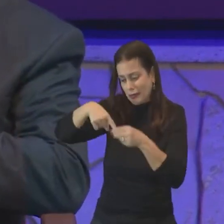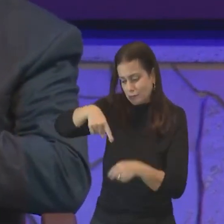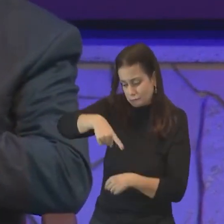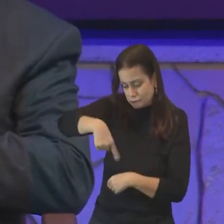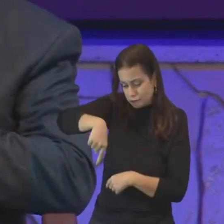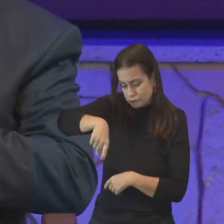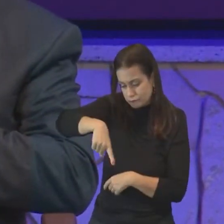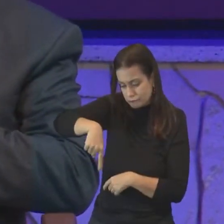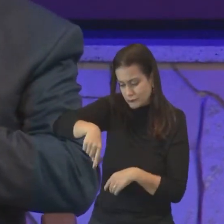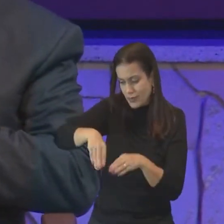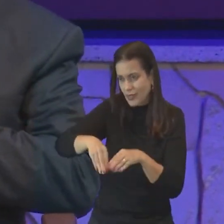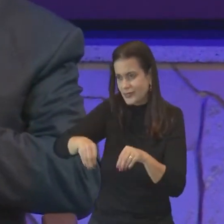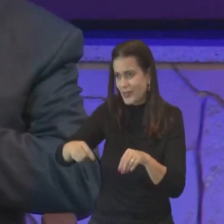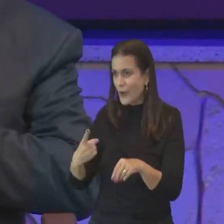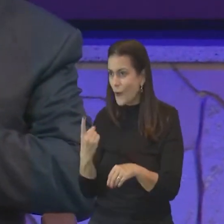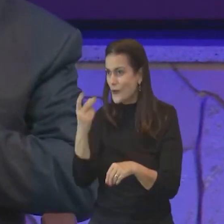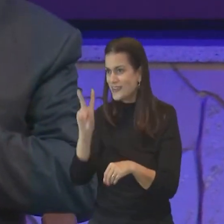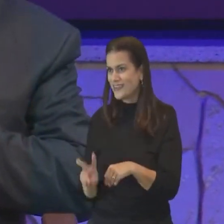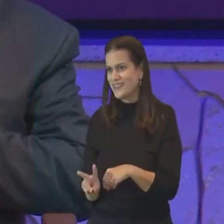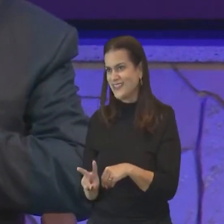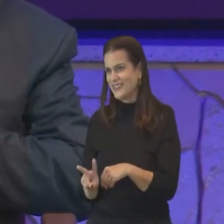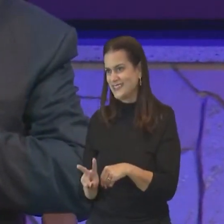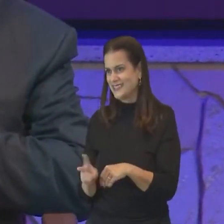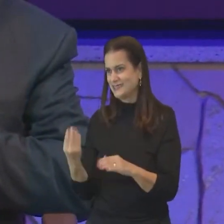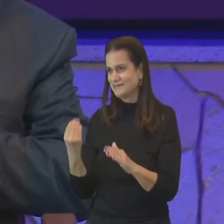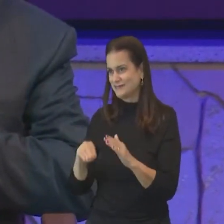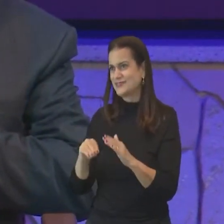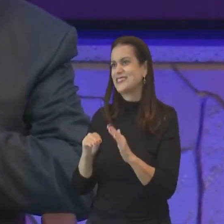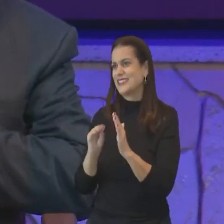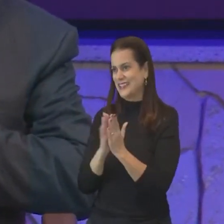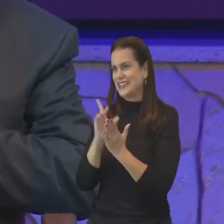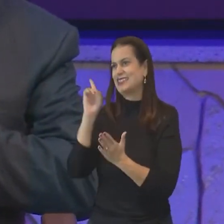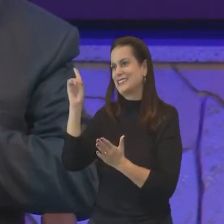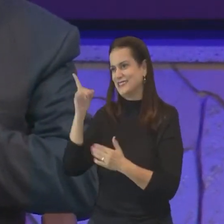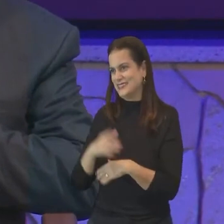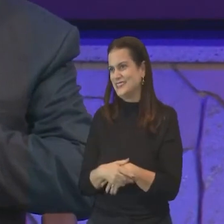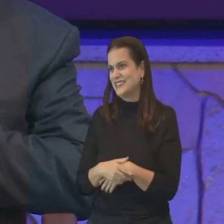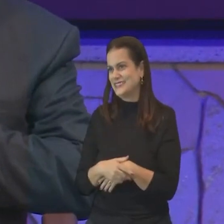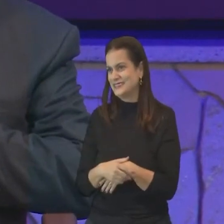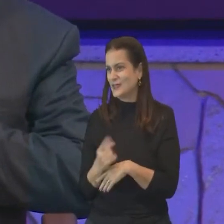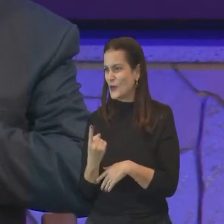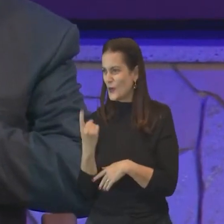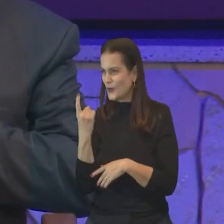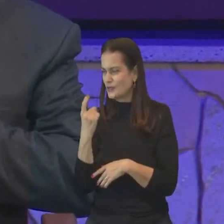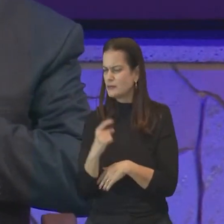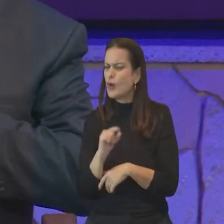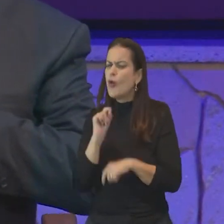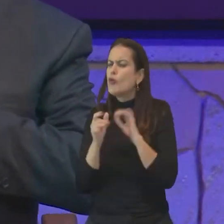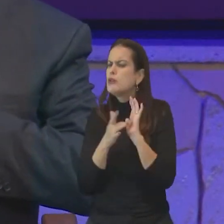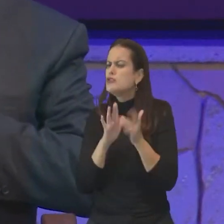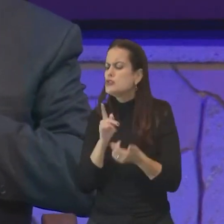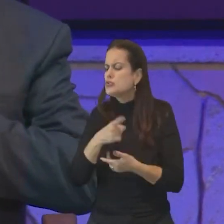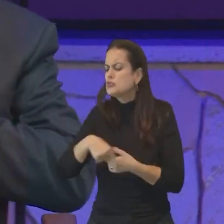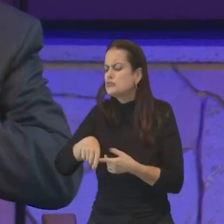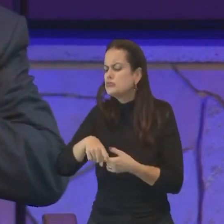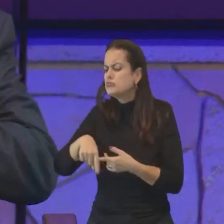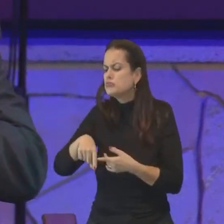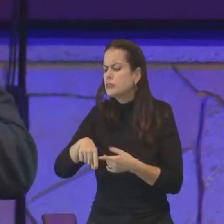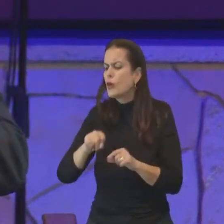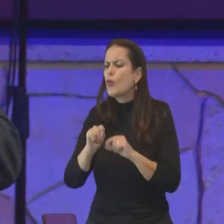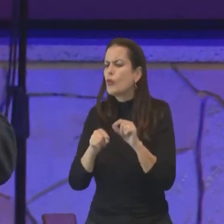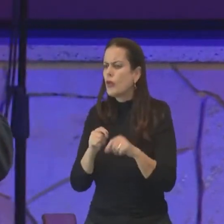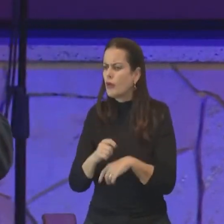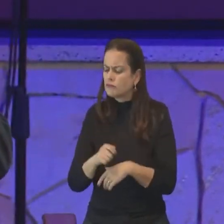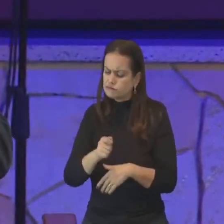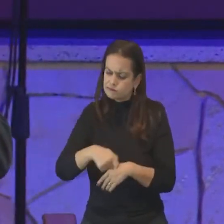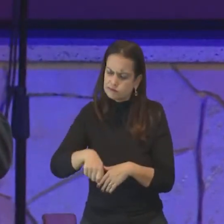na terra. O que estaria Jesus escrevendo, queridos, naquele momento? Será